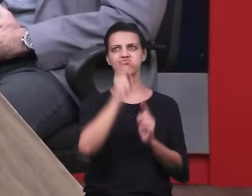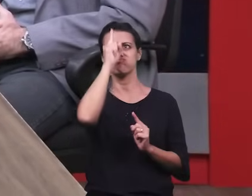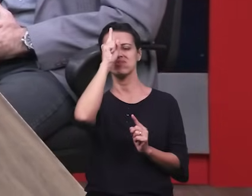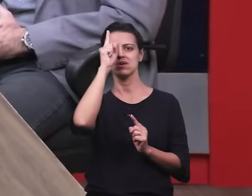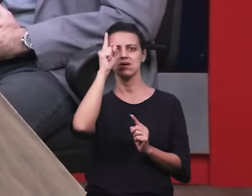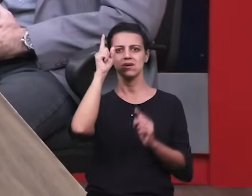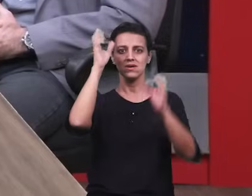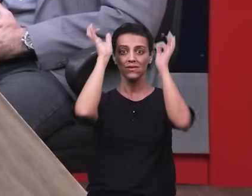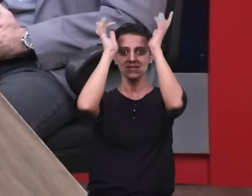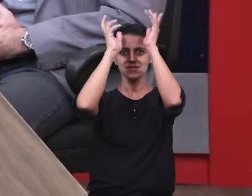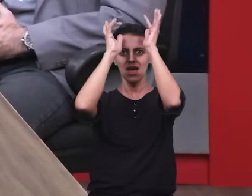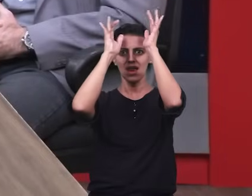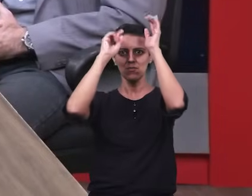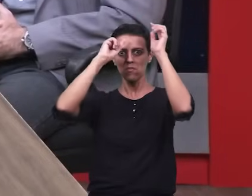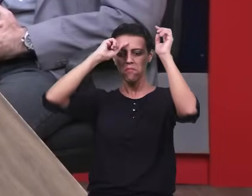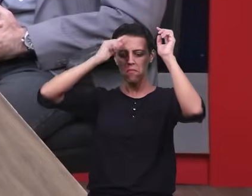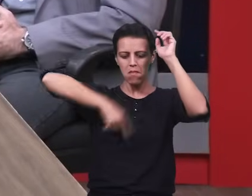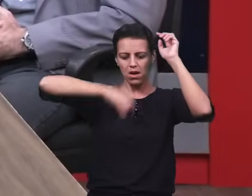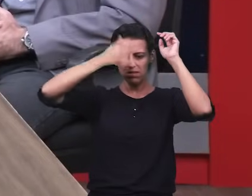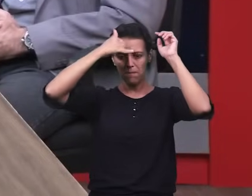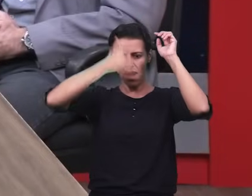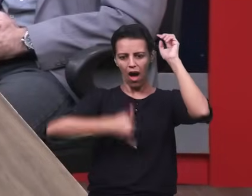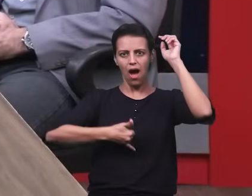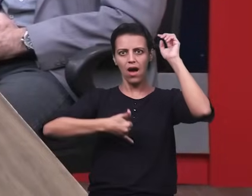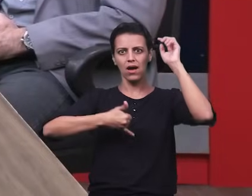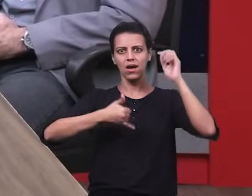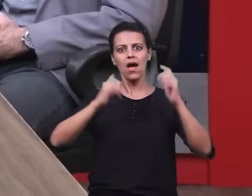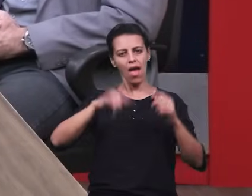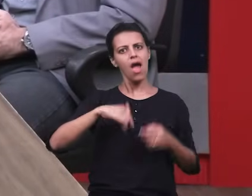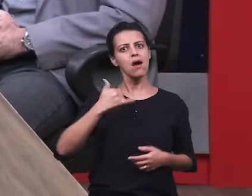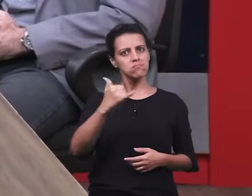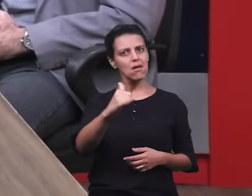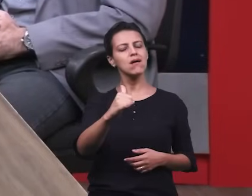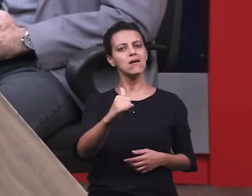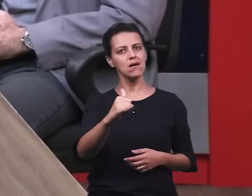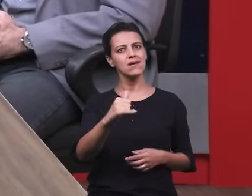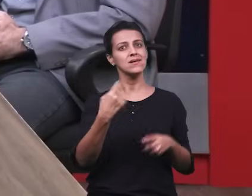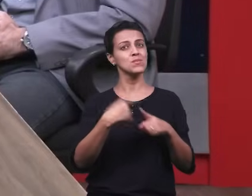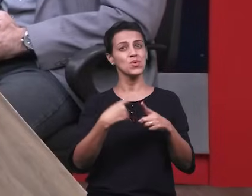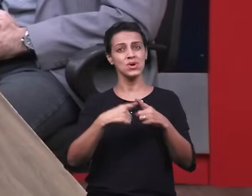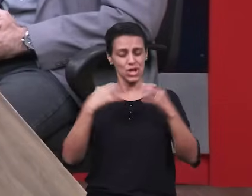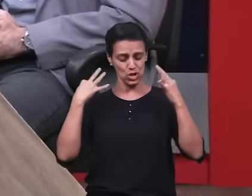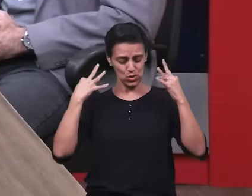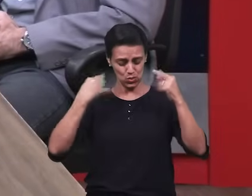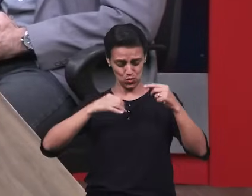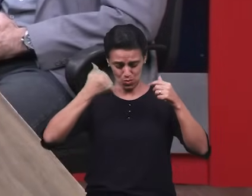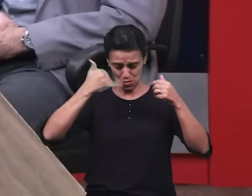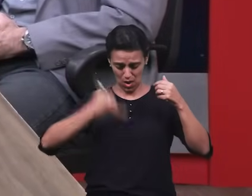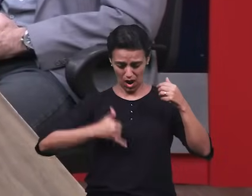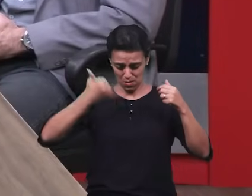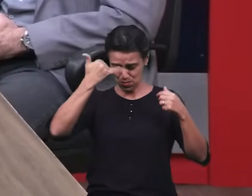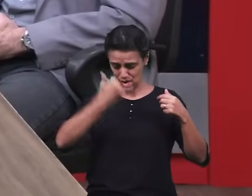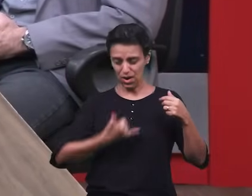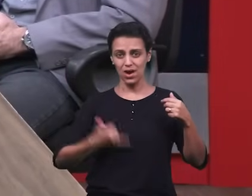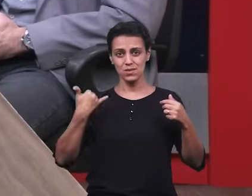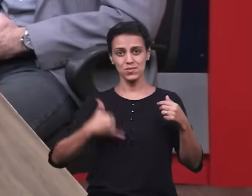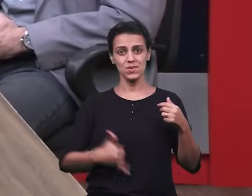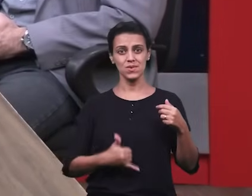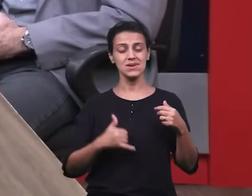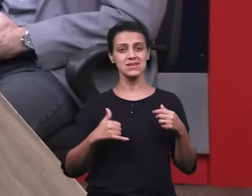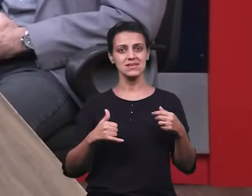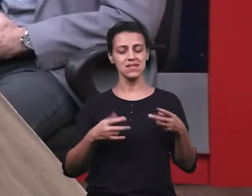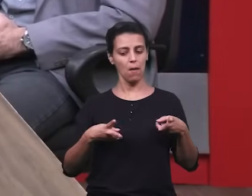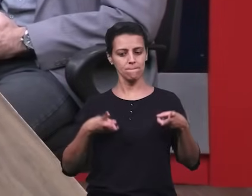ação é uma ação de energia elétrica, porque todo o sistema neurológico que está envolvendo o corpo